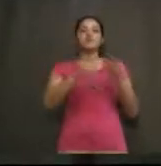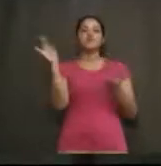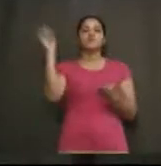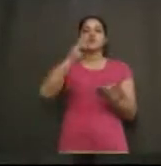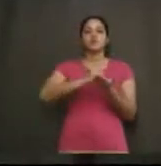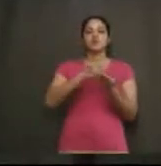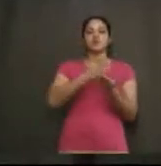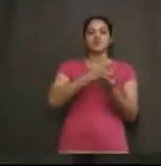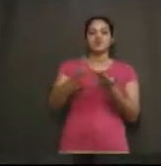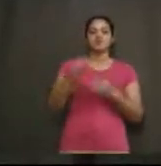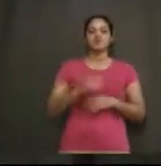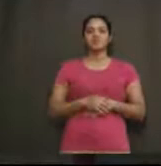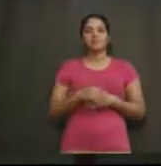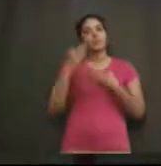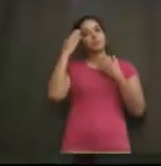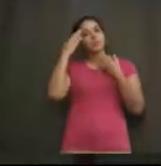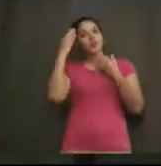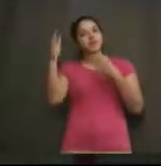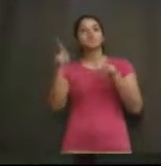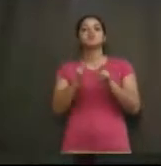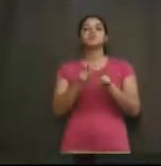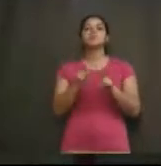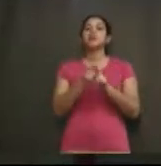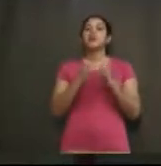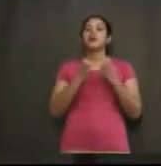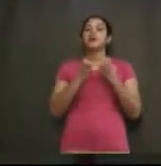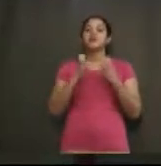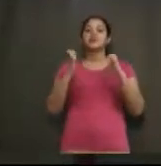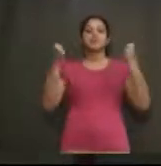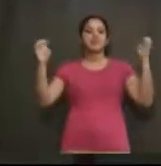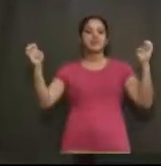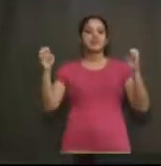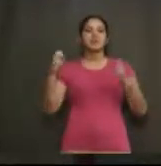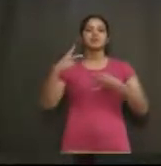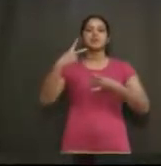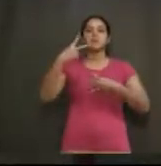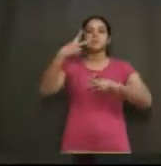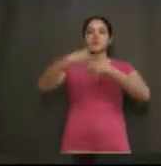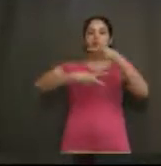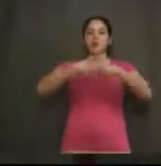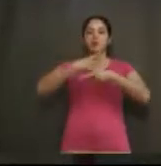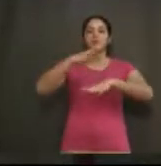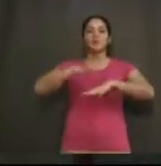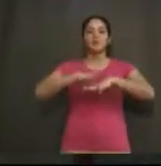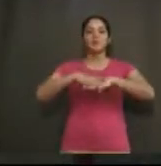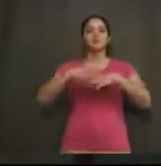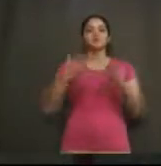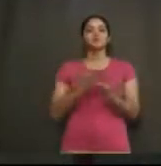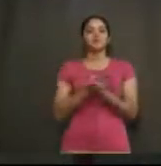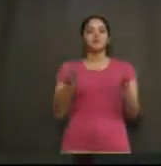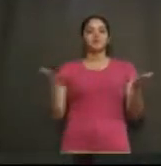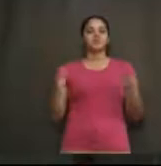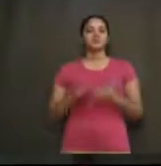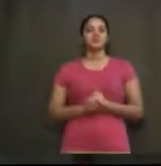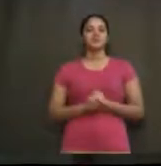Muito obrigado e uma ótima Bienal de Matemática a todas e a todos.